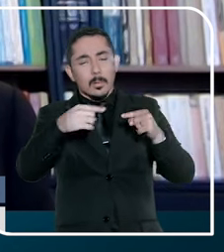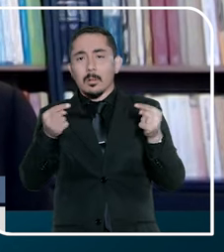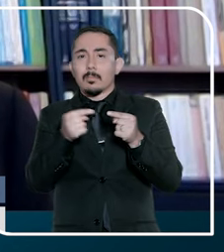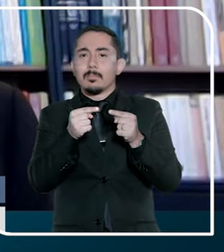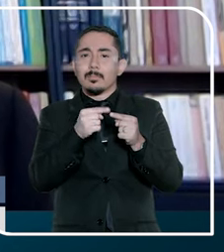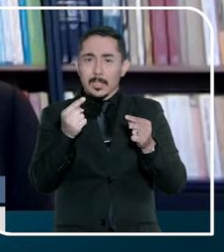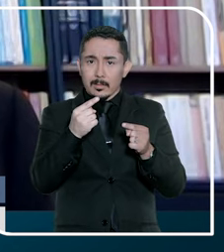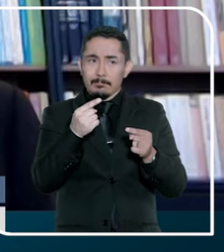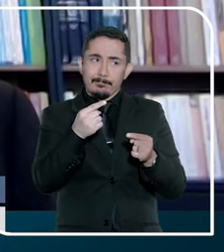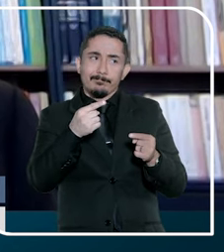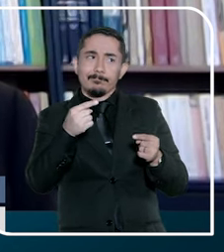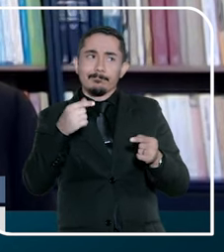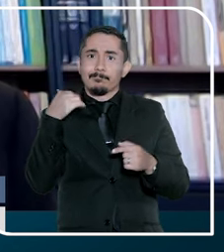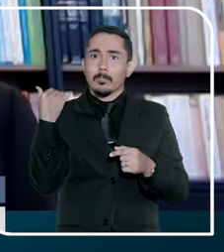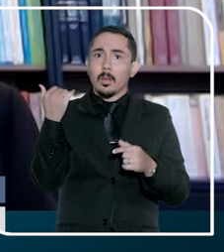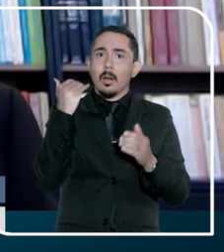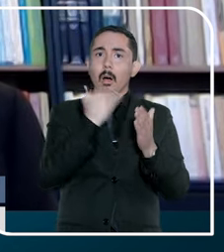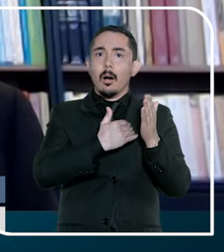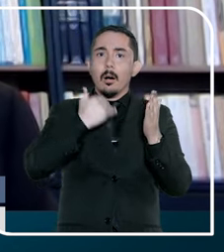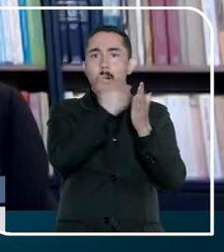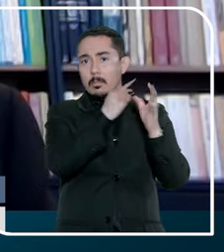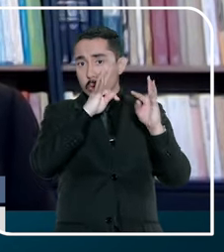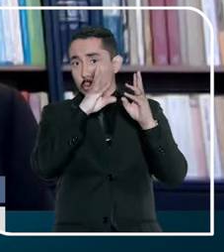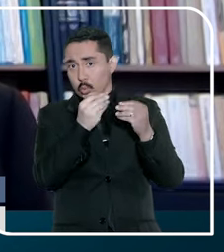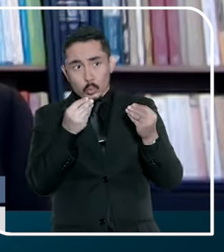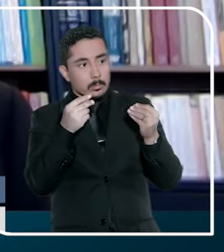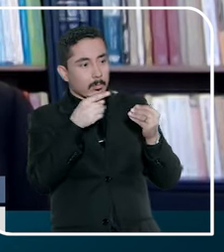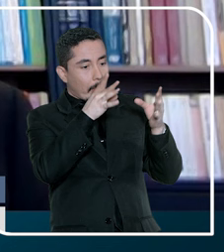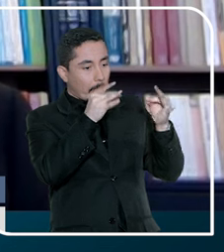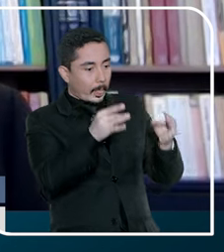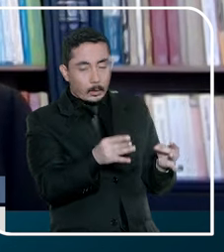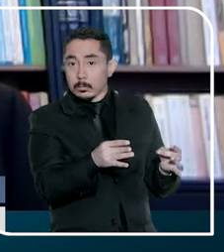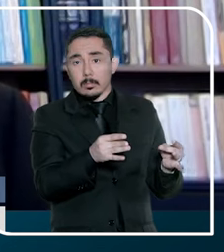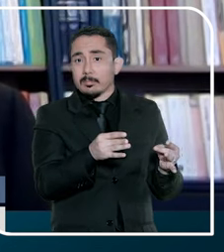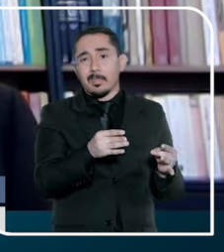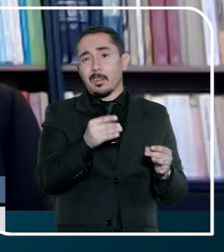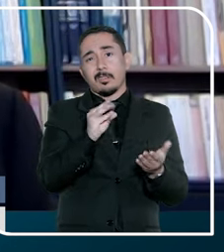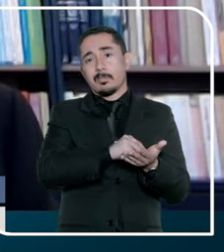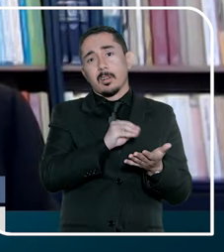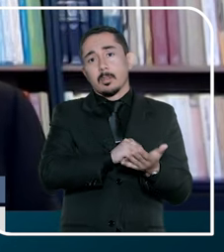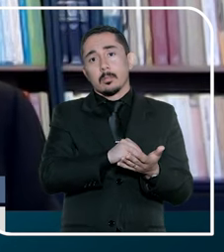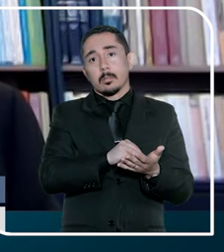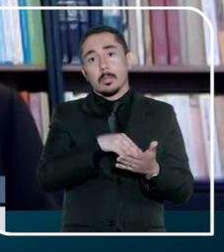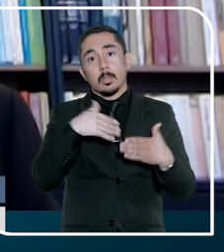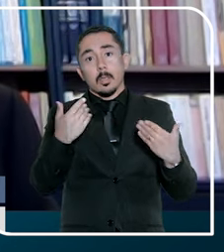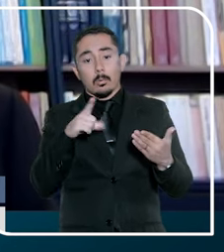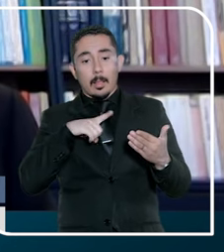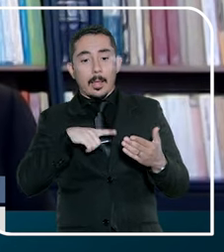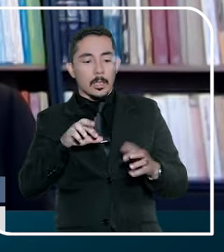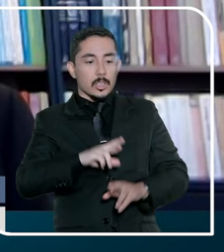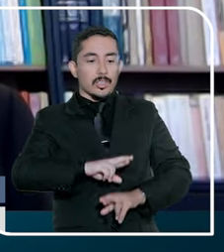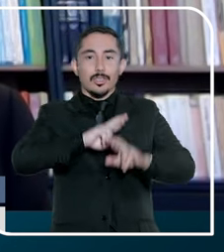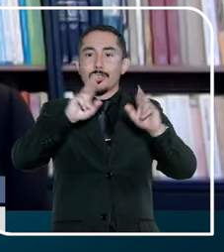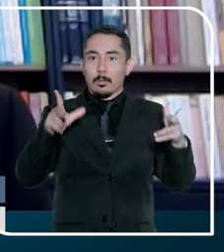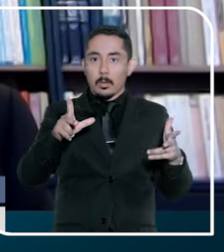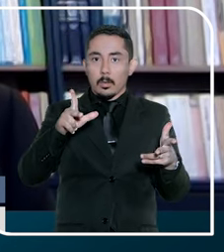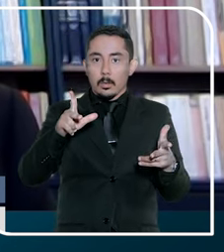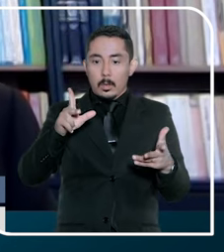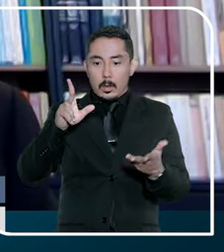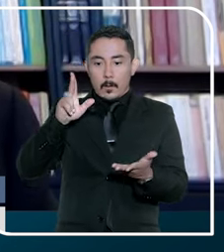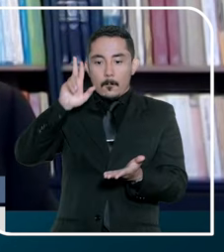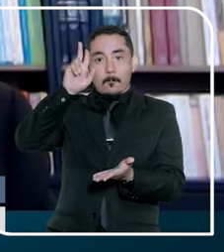todos esses aspectos então nós temos uma defasagem entre o entendimento da realidade definido pela